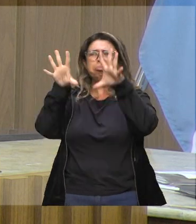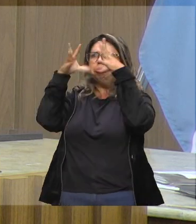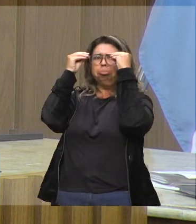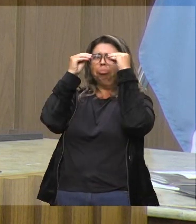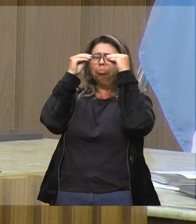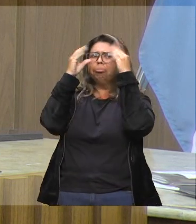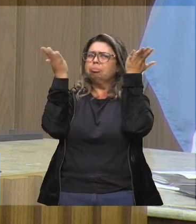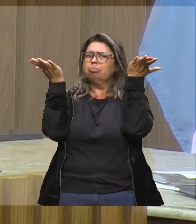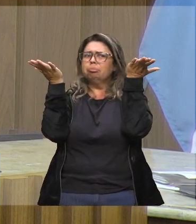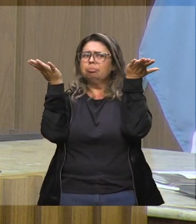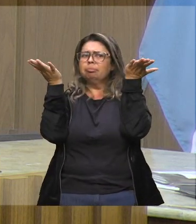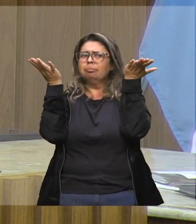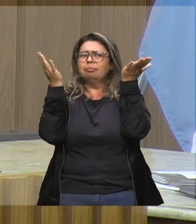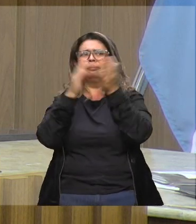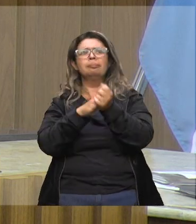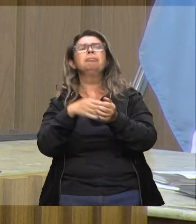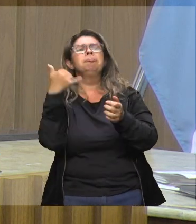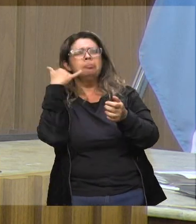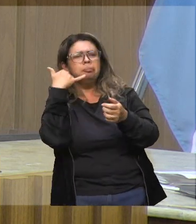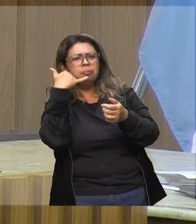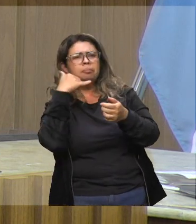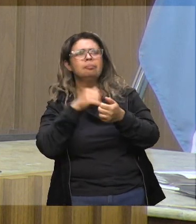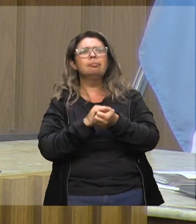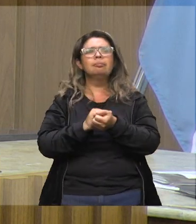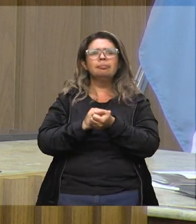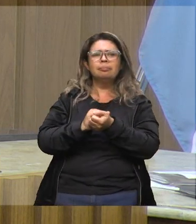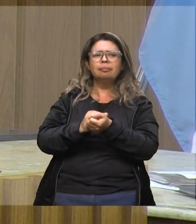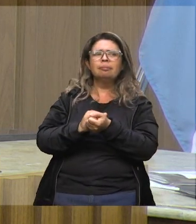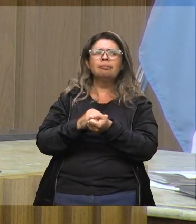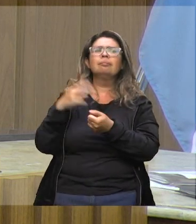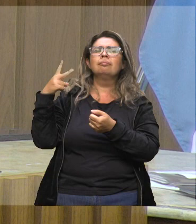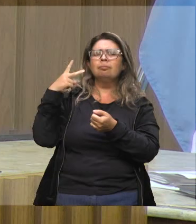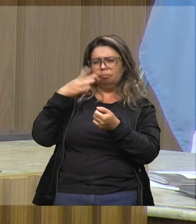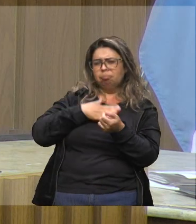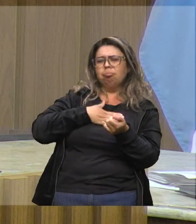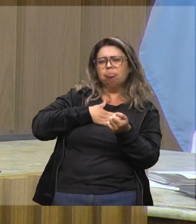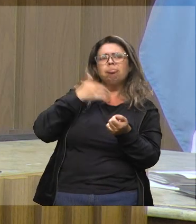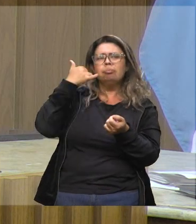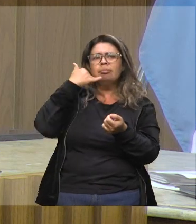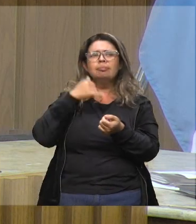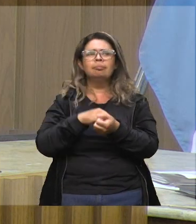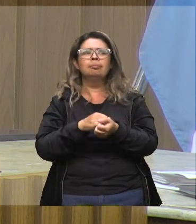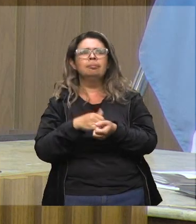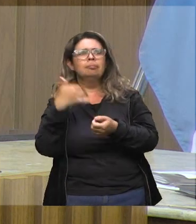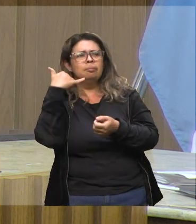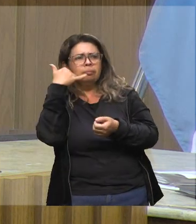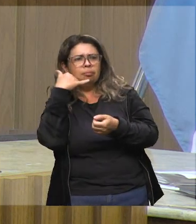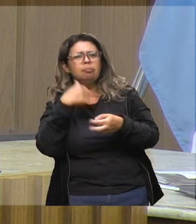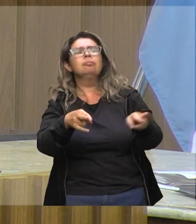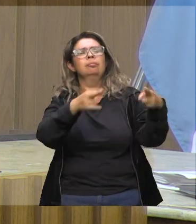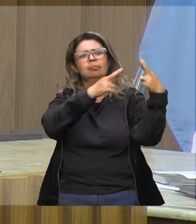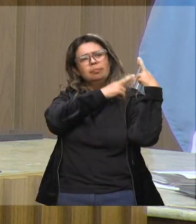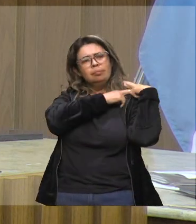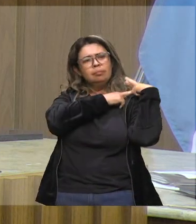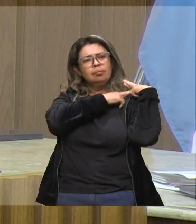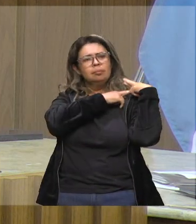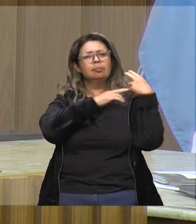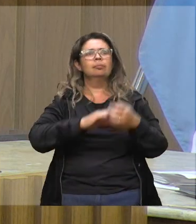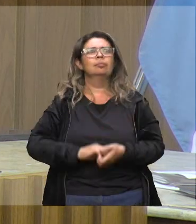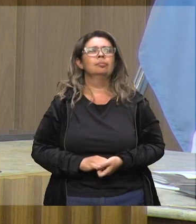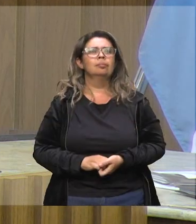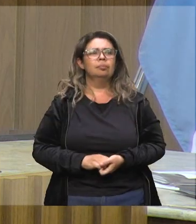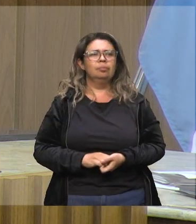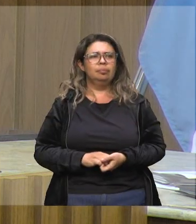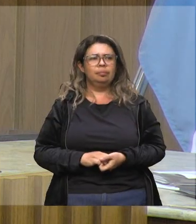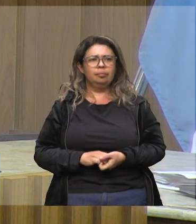E fizeram vários contatos, fizeram com os outros vereadores, fizeram contato comigo, e eu liguei para aquele que é o responsável lá